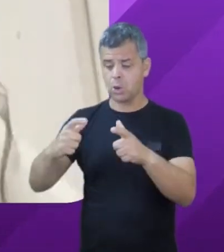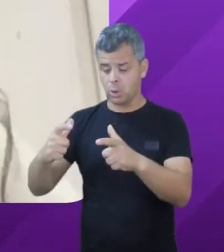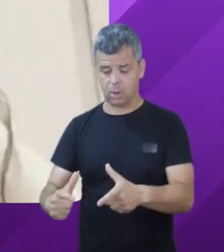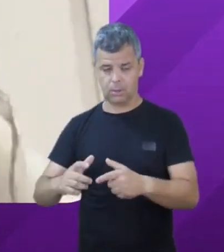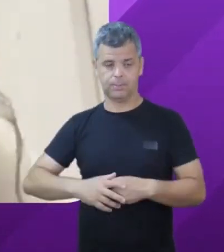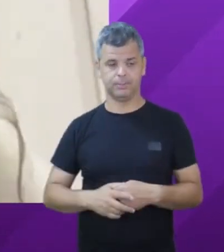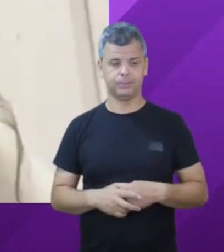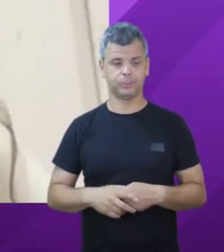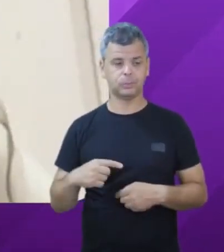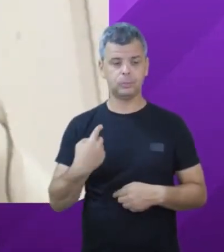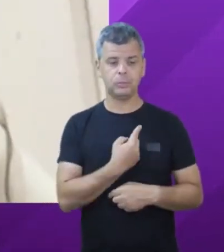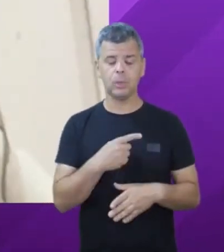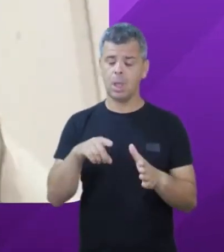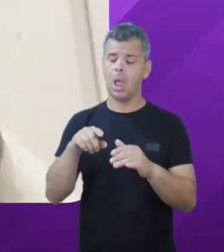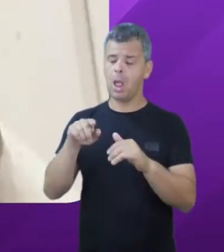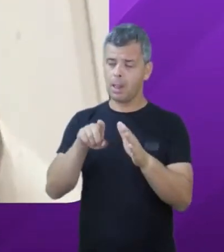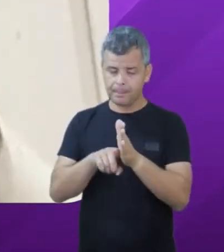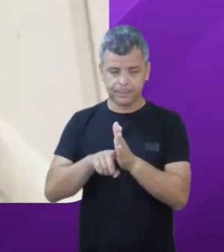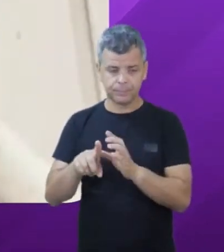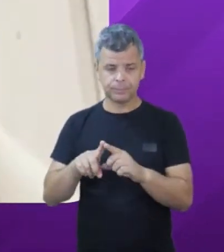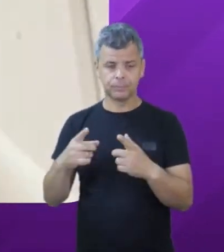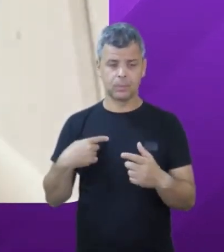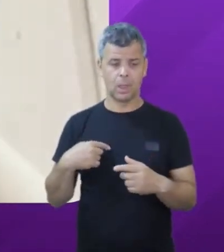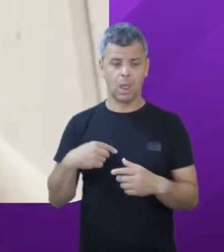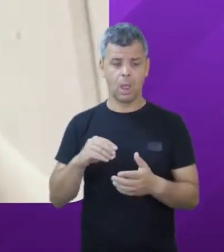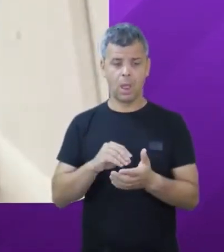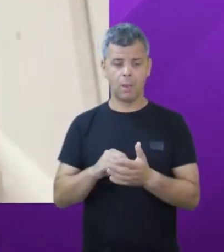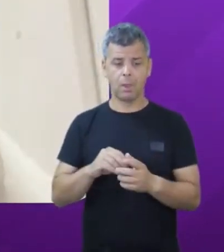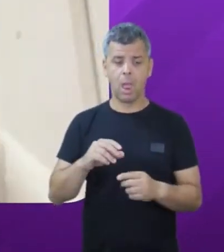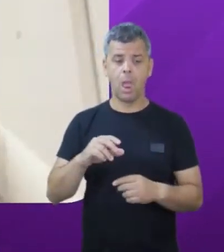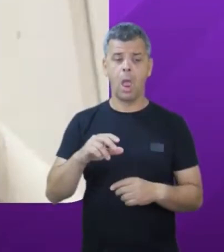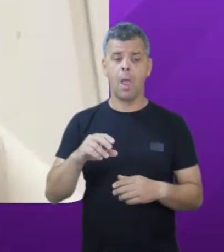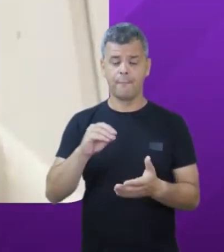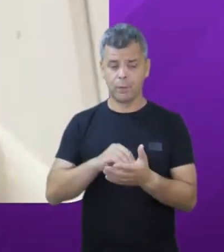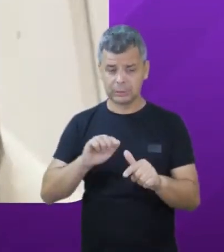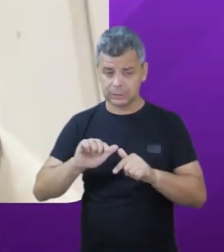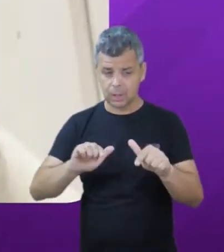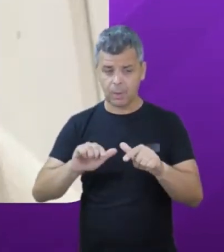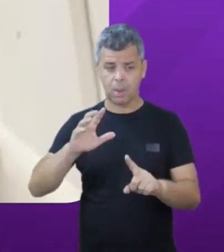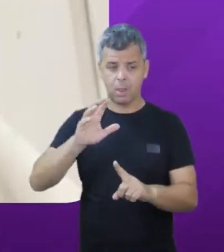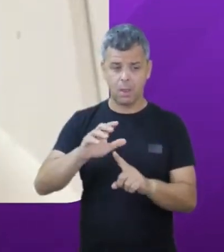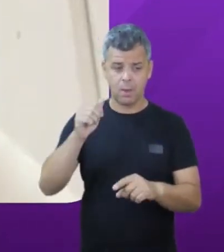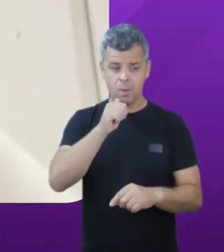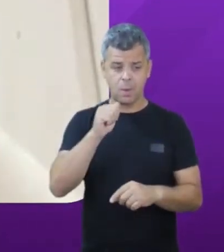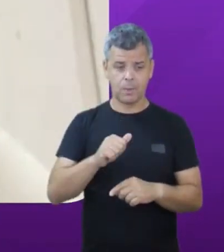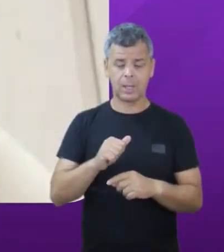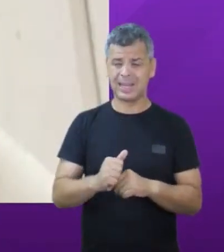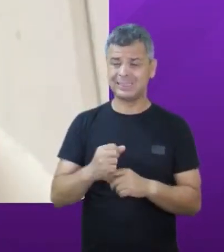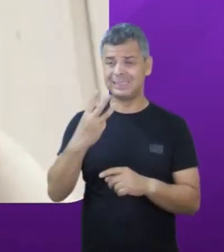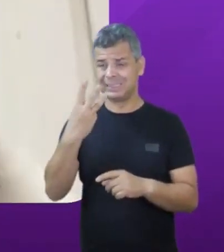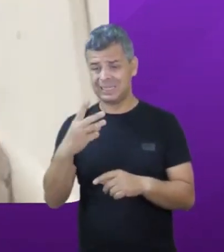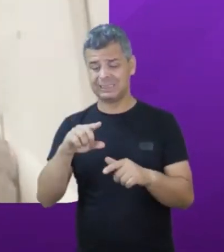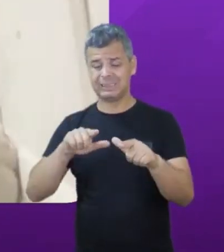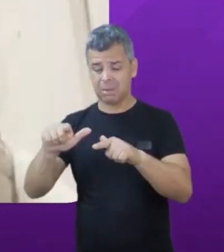gente, continuando com esses dados, a gente tem que avaliar que o desemprego afeta mais as mulheres e tem a dupla, tripla jornada de